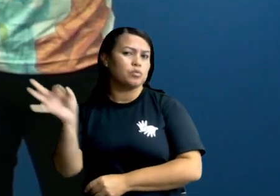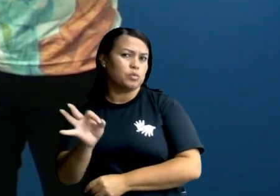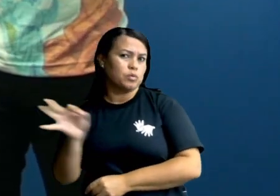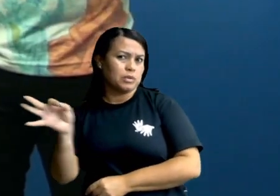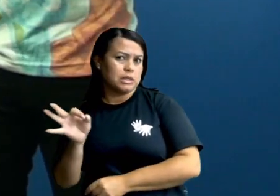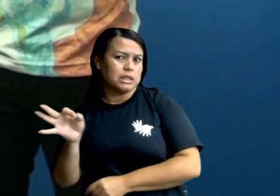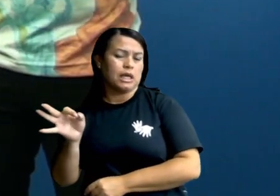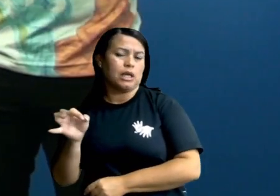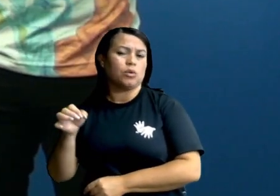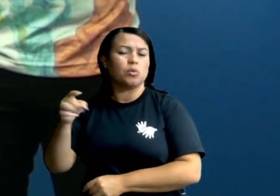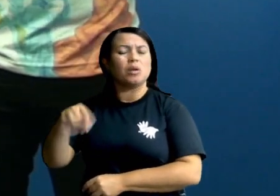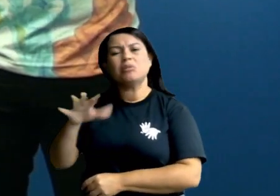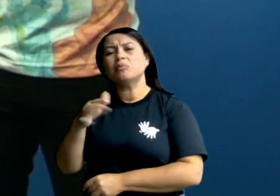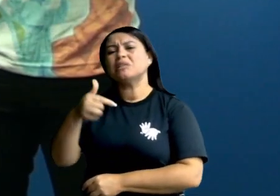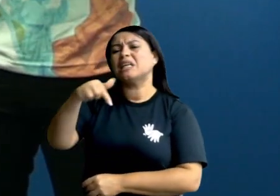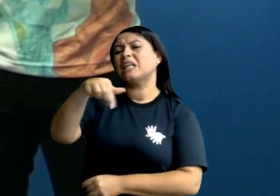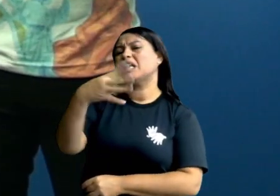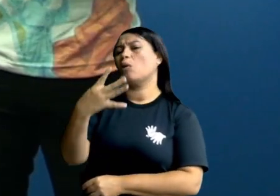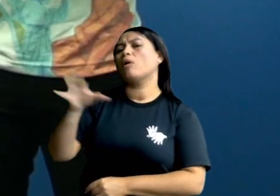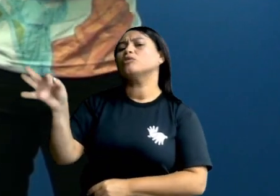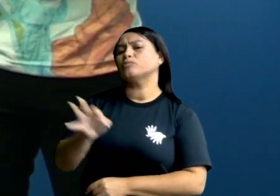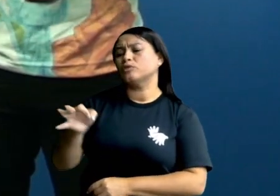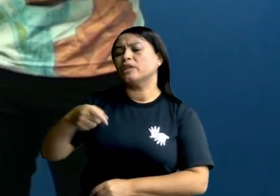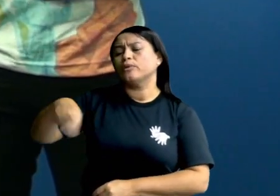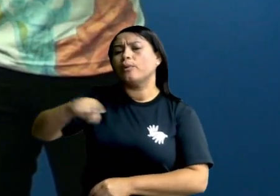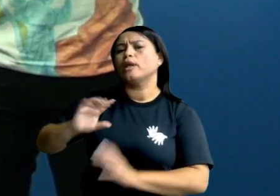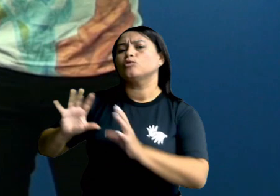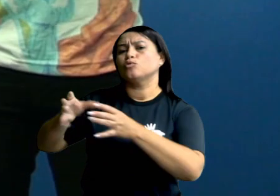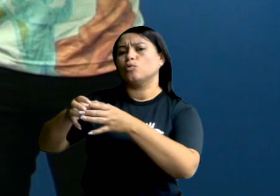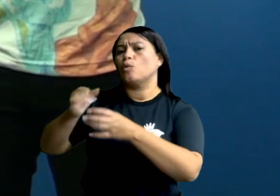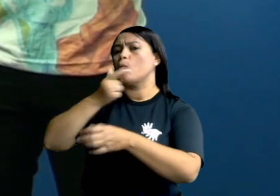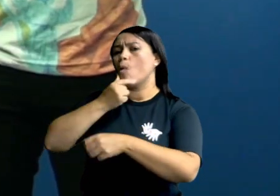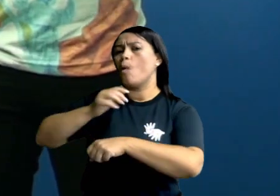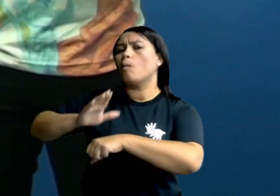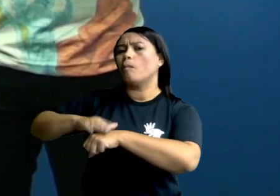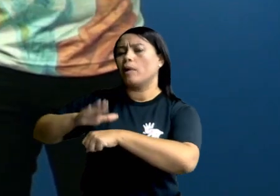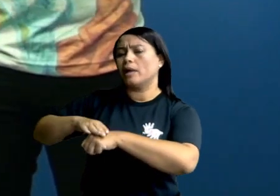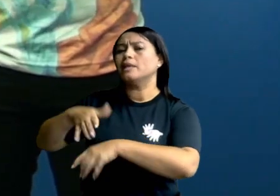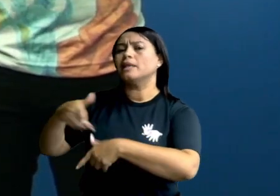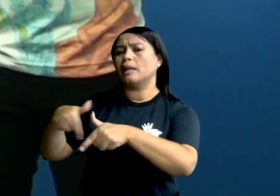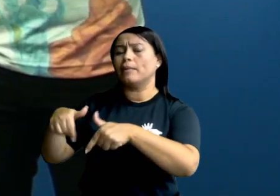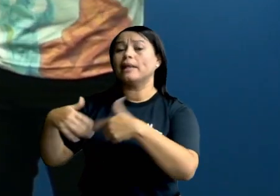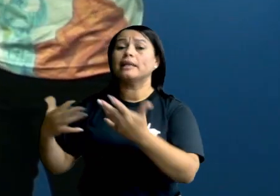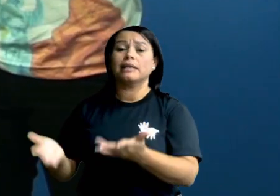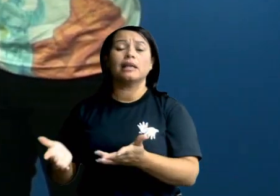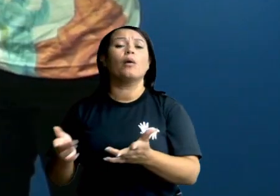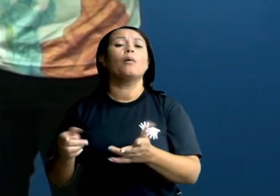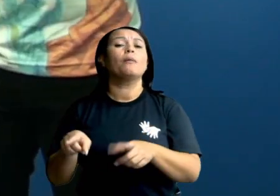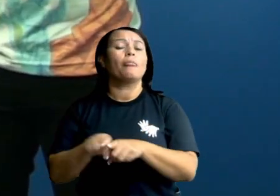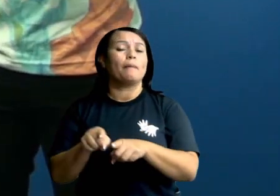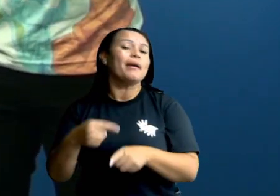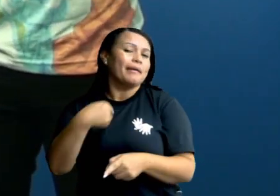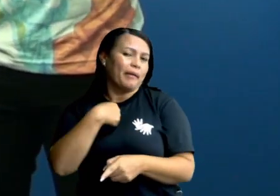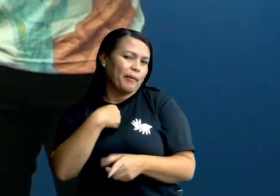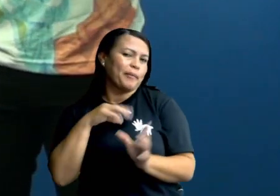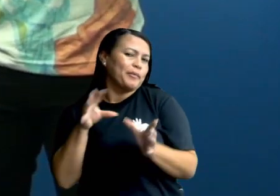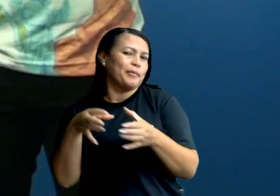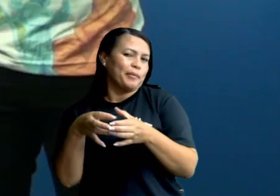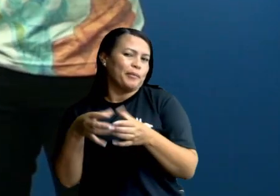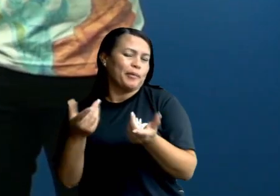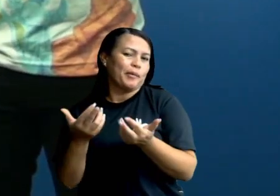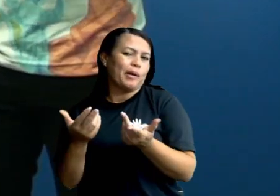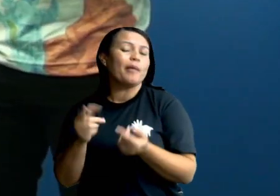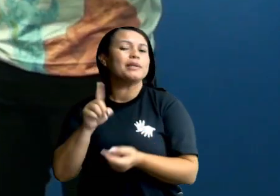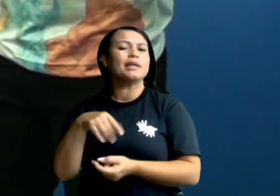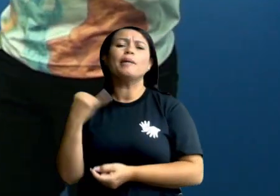73% deles, quase 74% deles estão ocupados. Deles, no caso, né, eu faço parte também desse grupo, tá bom? E isso